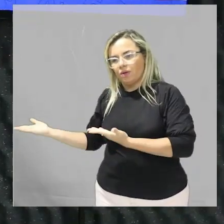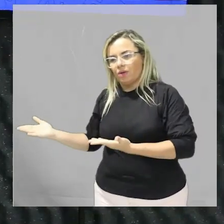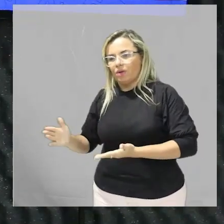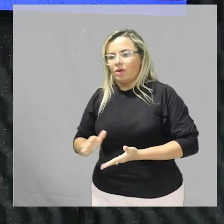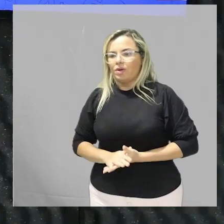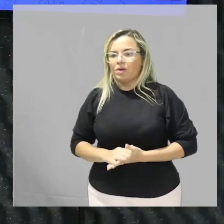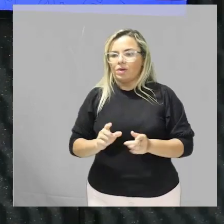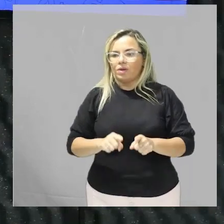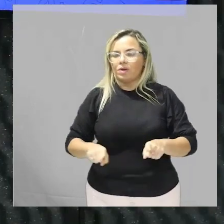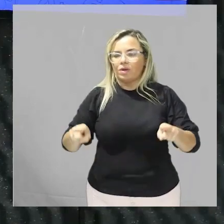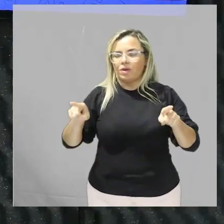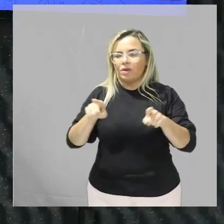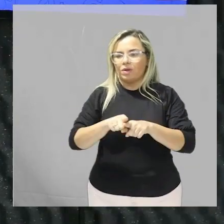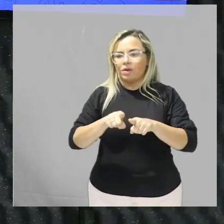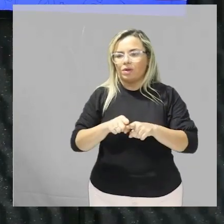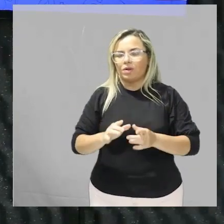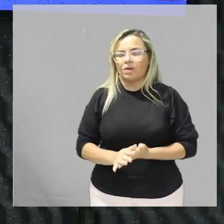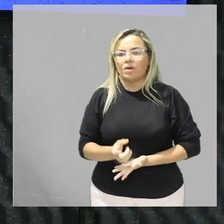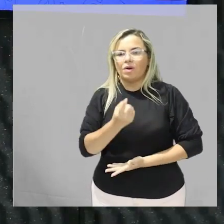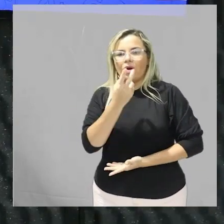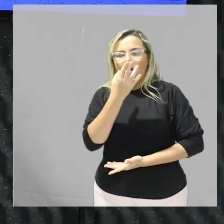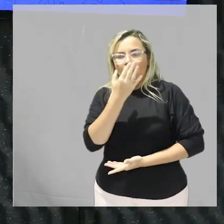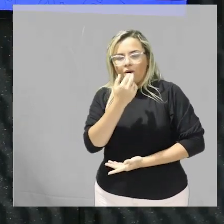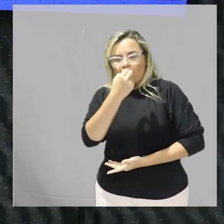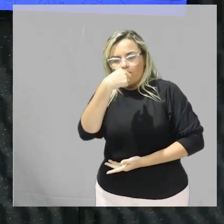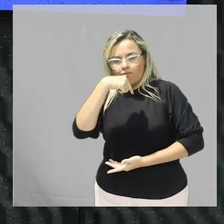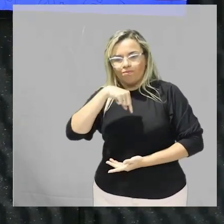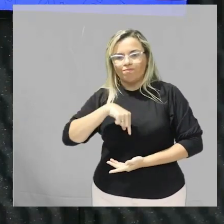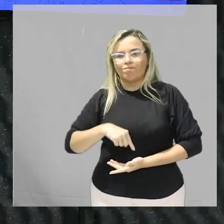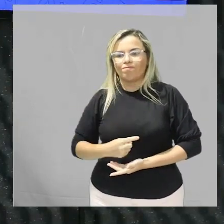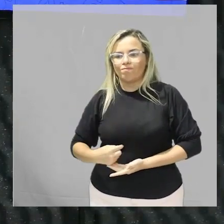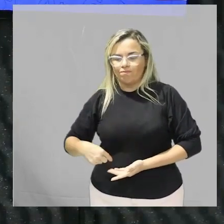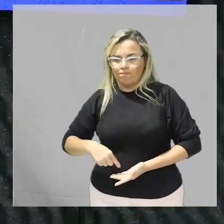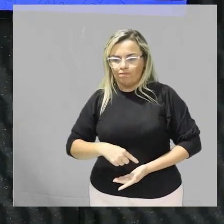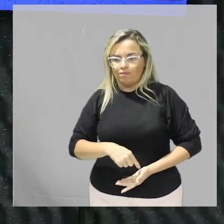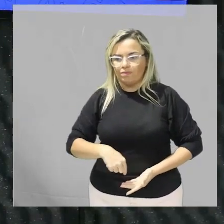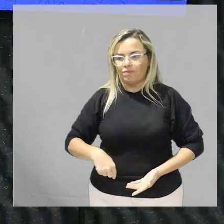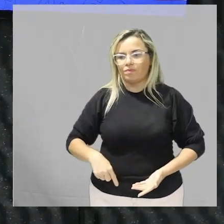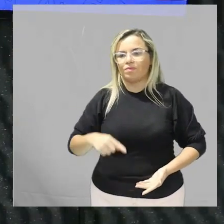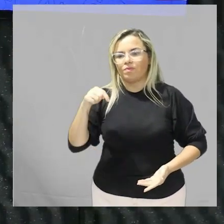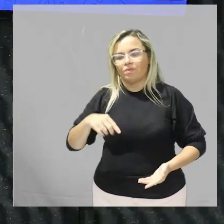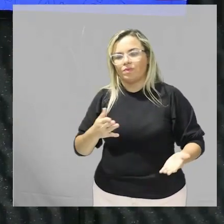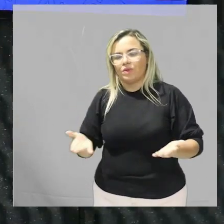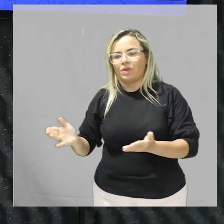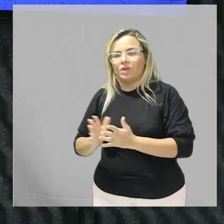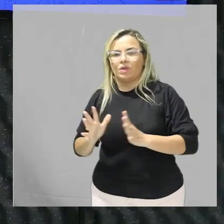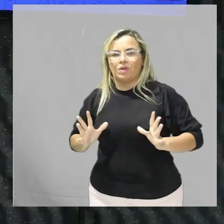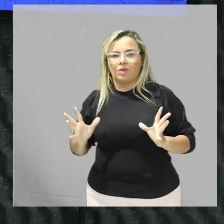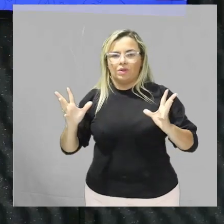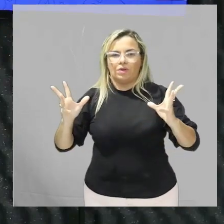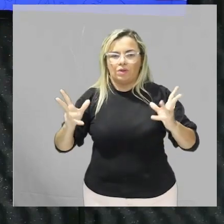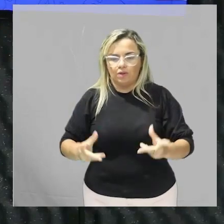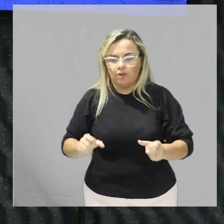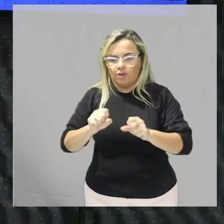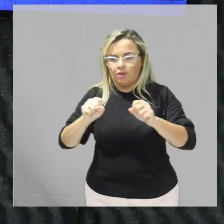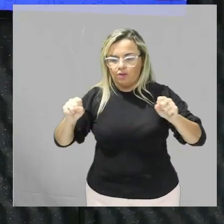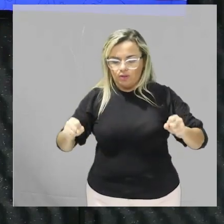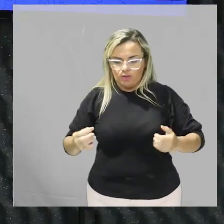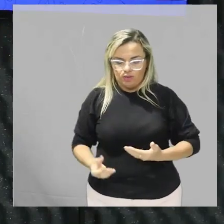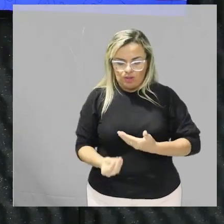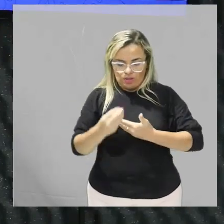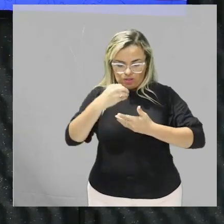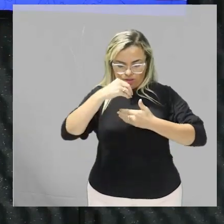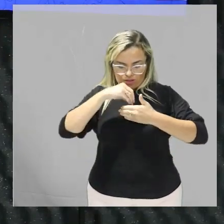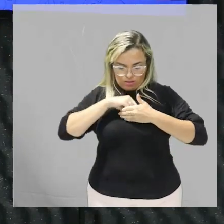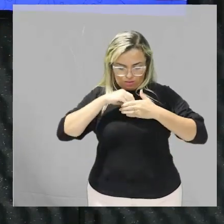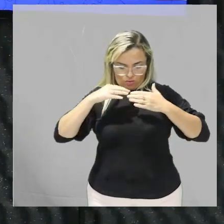digestório, tá? E aí, todos esses sistemas que fazem parte de um indivíduo vai formar o próprio